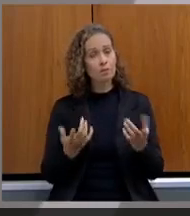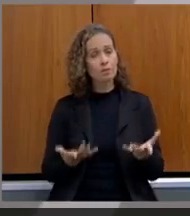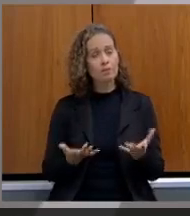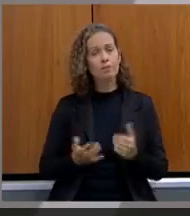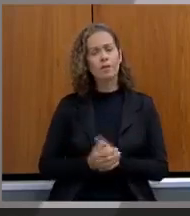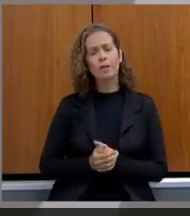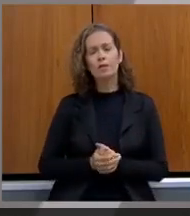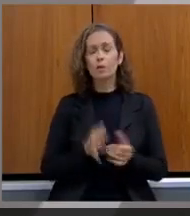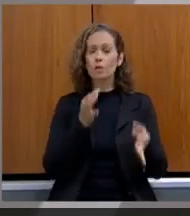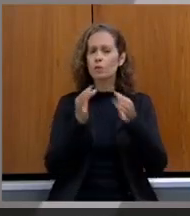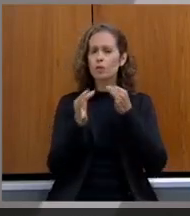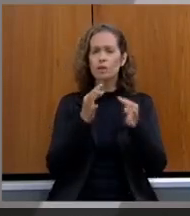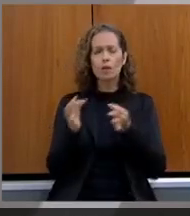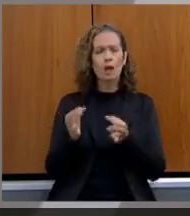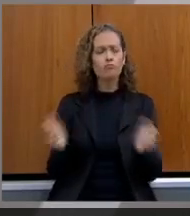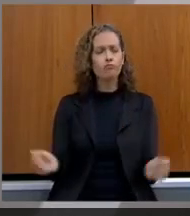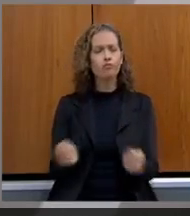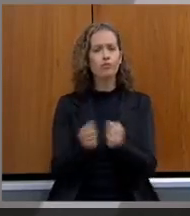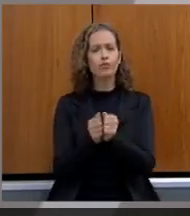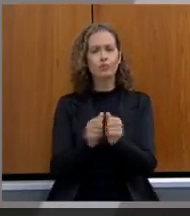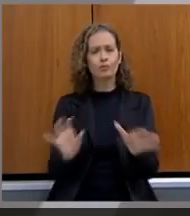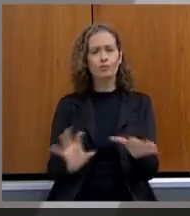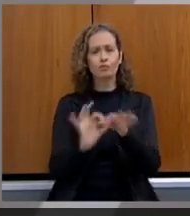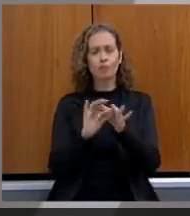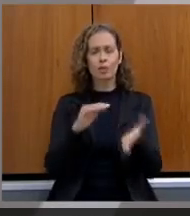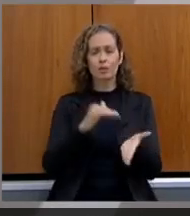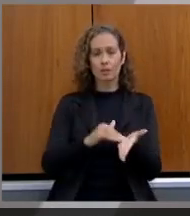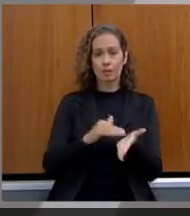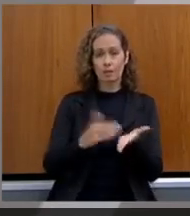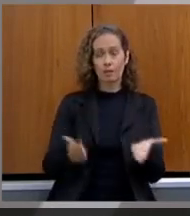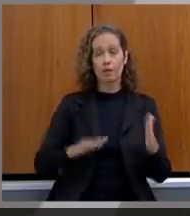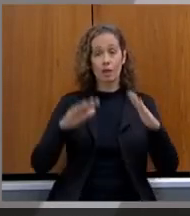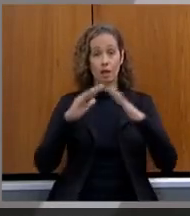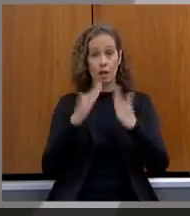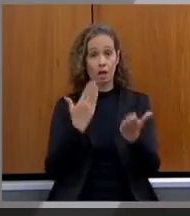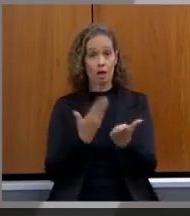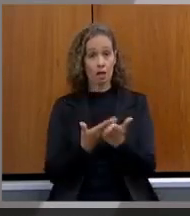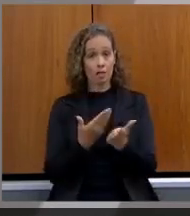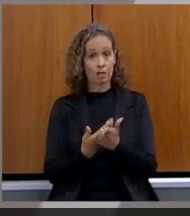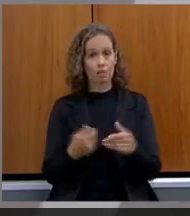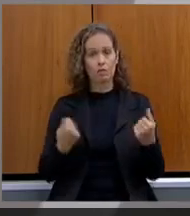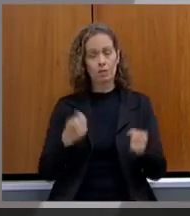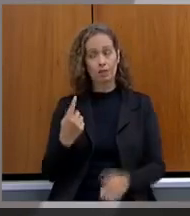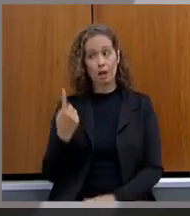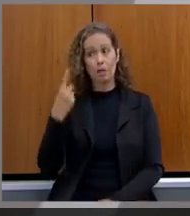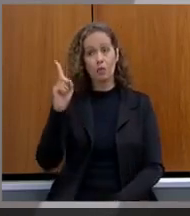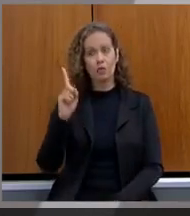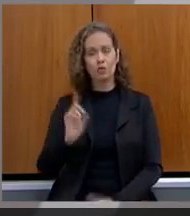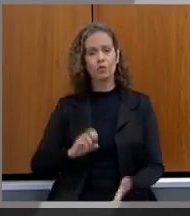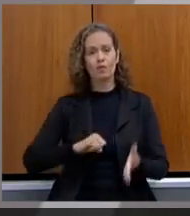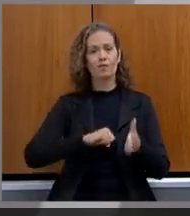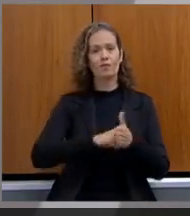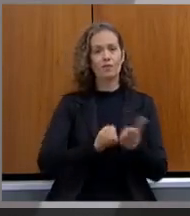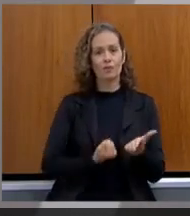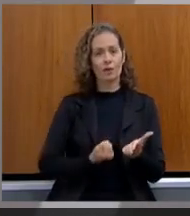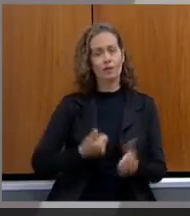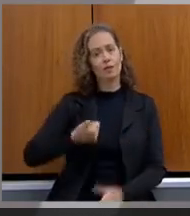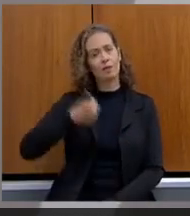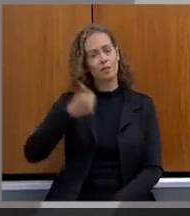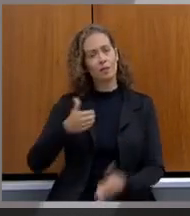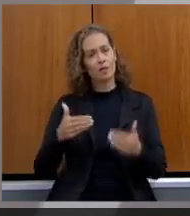mesma opinião da secretária a escola devia ser a última fechar e a primeira abre